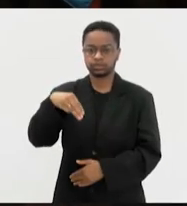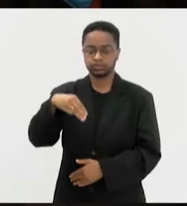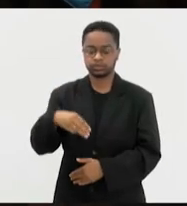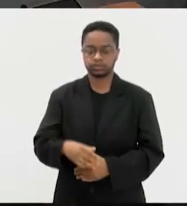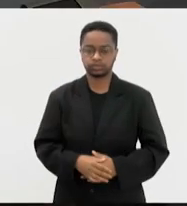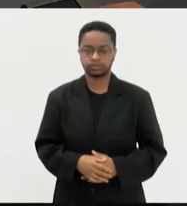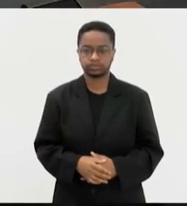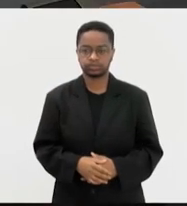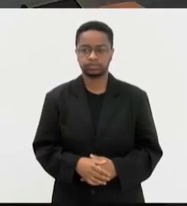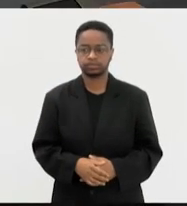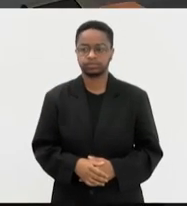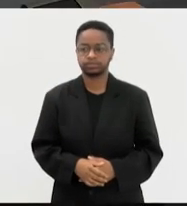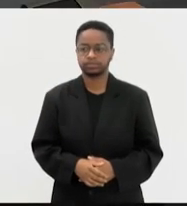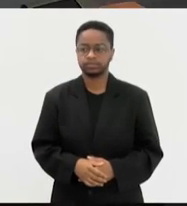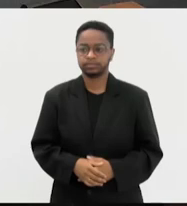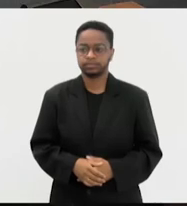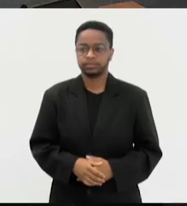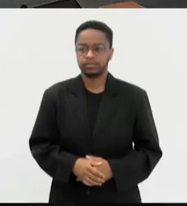minutos